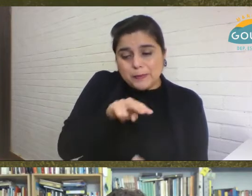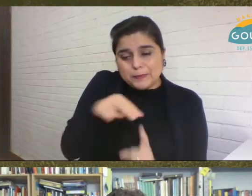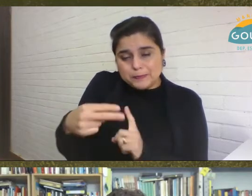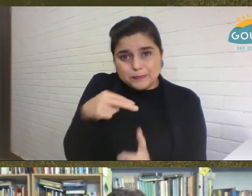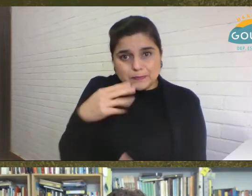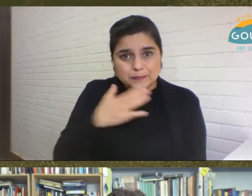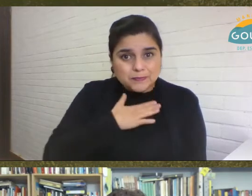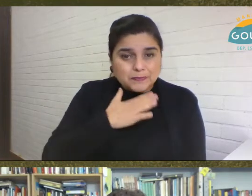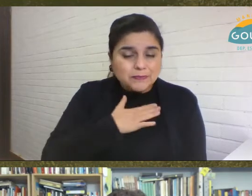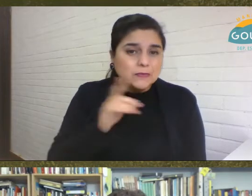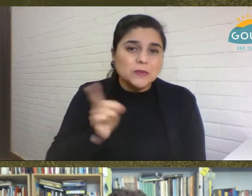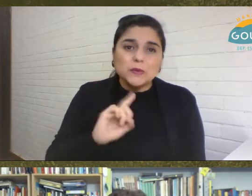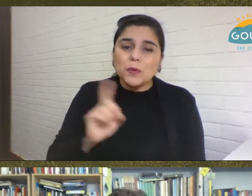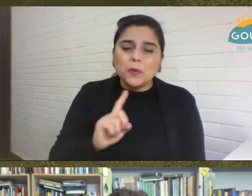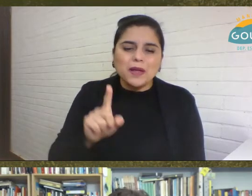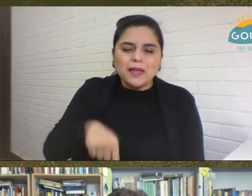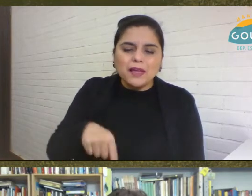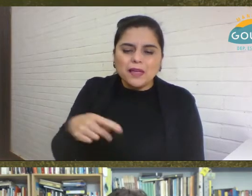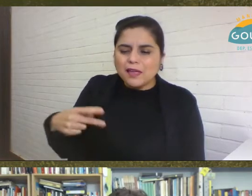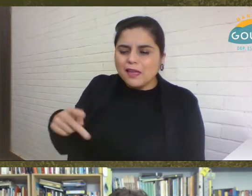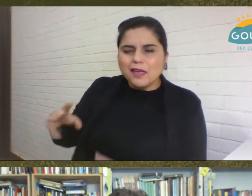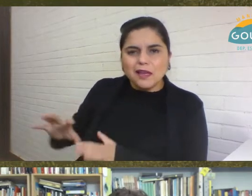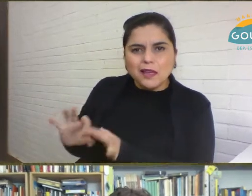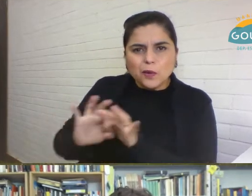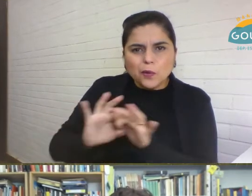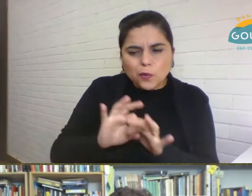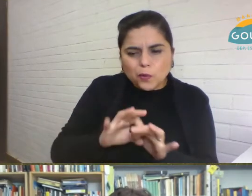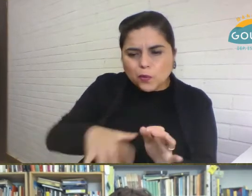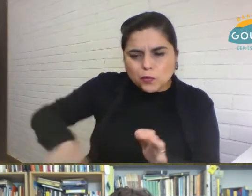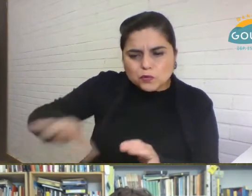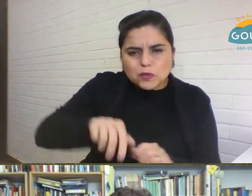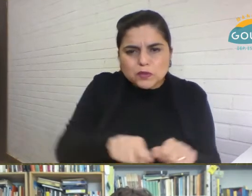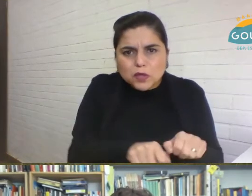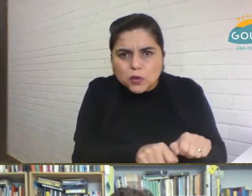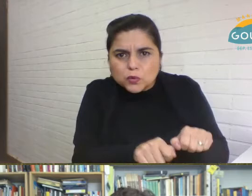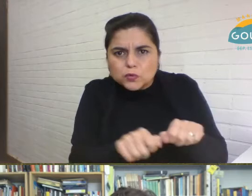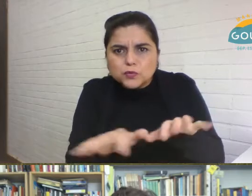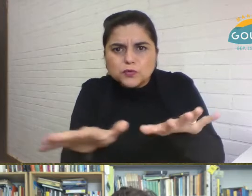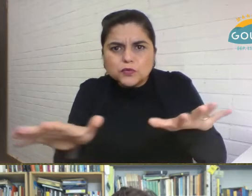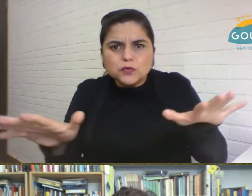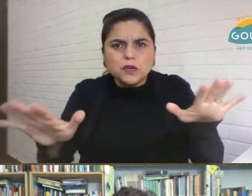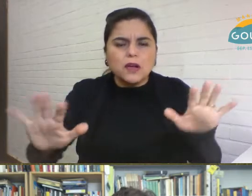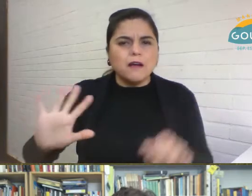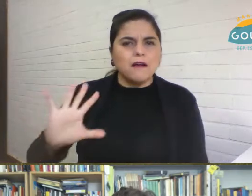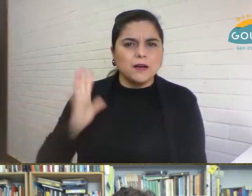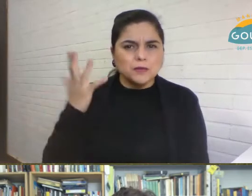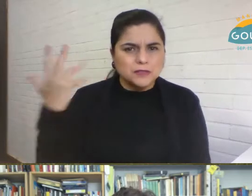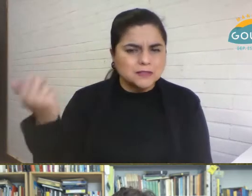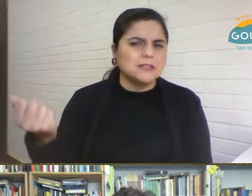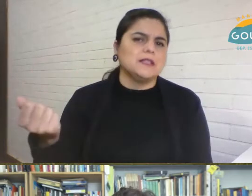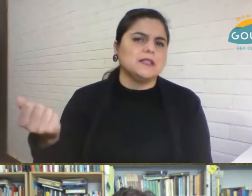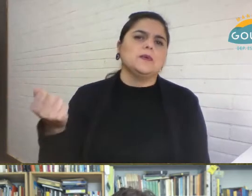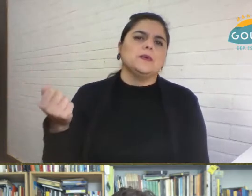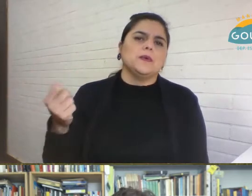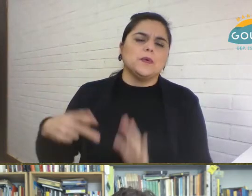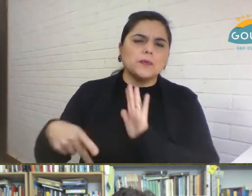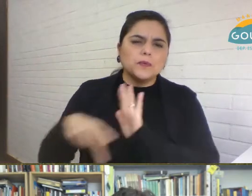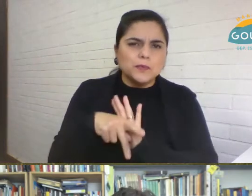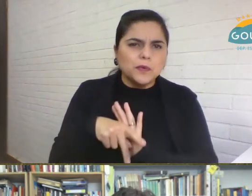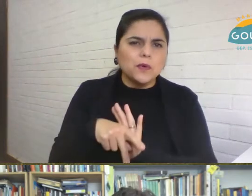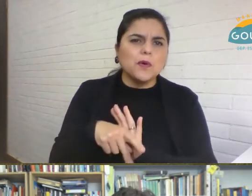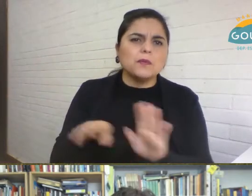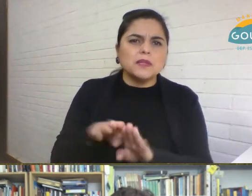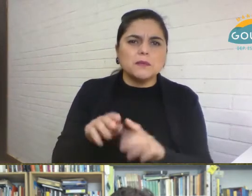a circunstância de esta difusão e este alastramento e este